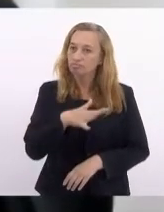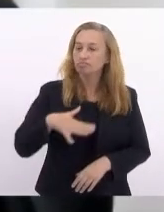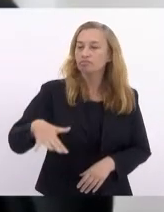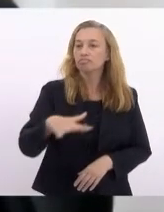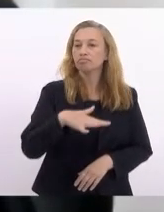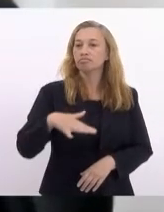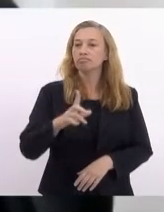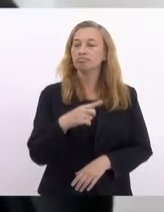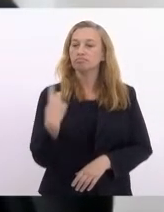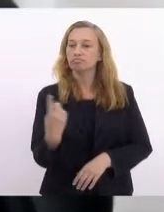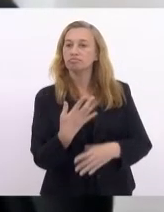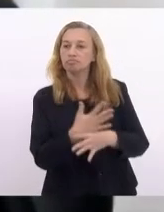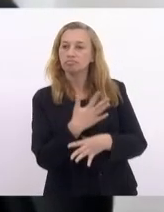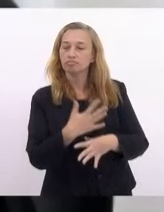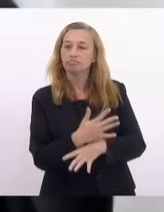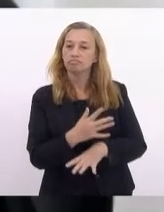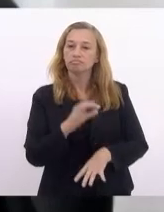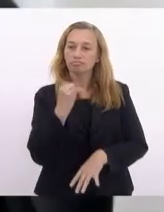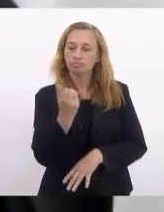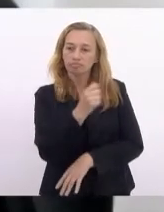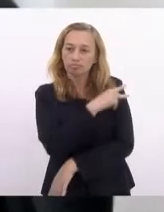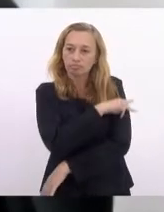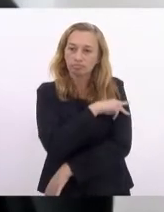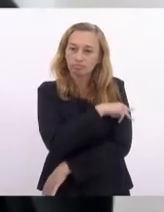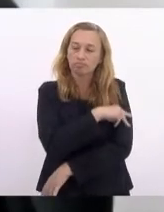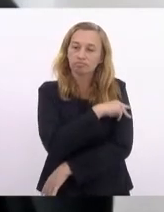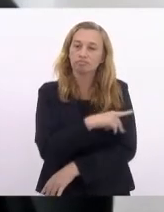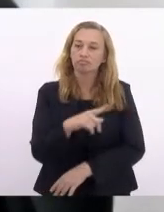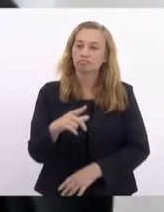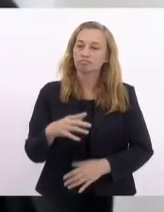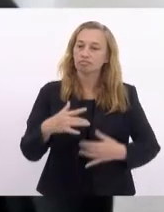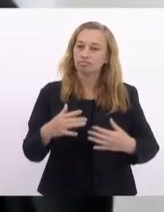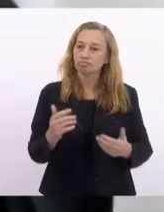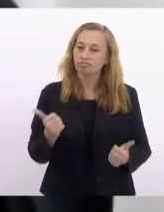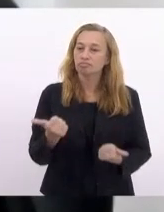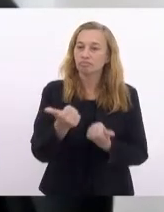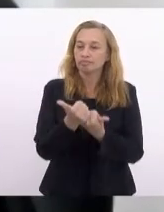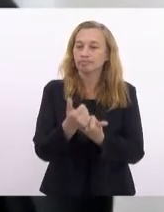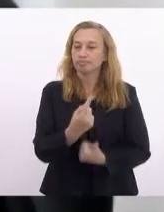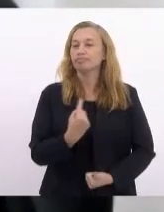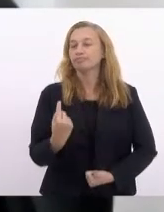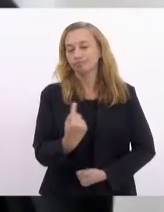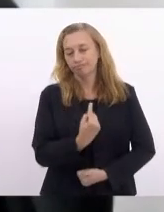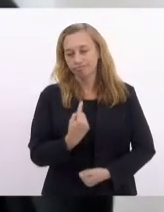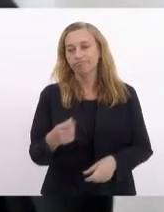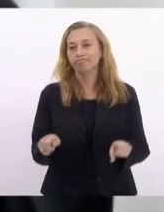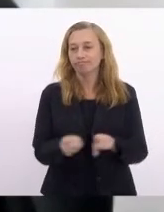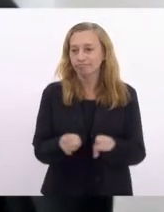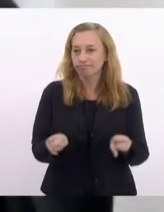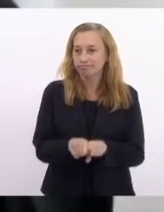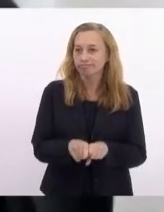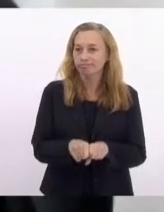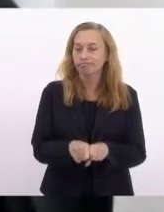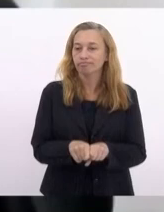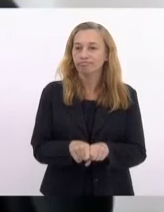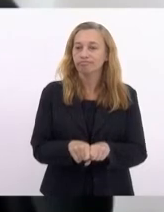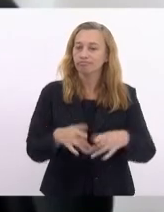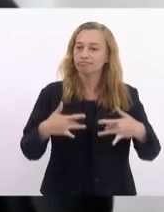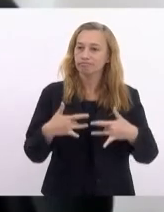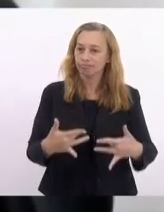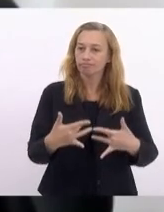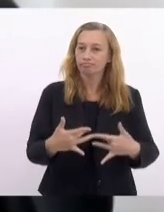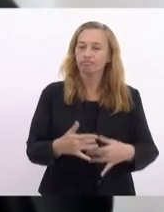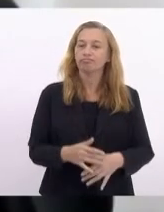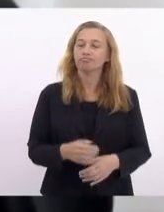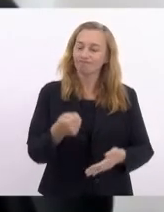da nossa cidade, mas Paquetá tem aqui o amparo, nosso amparo também, e a nossa